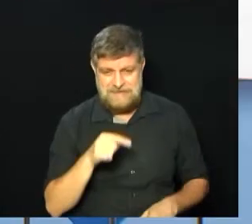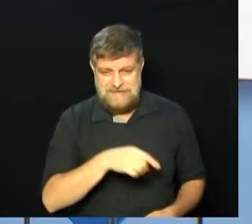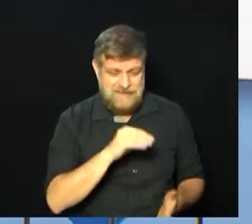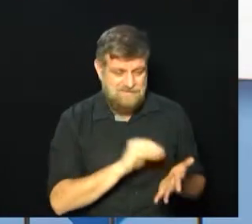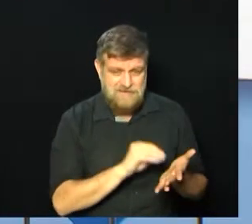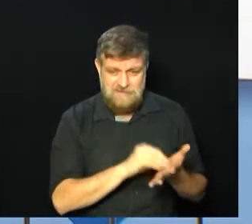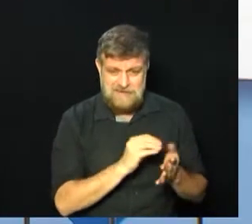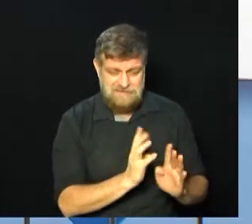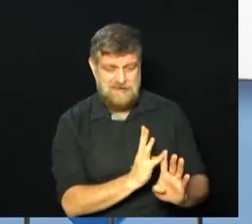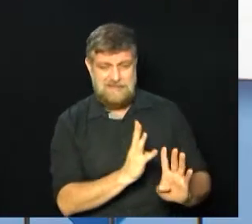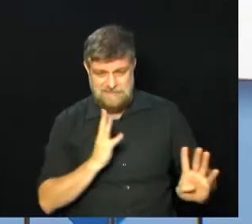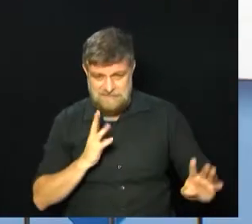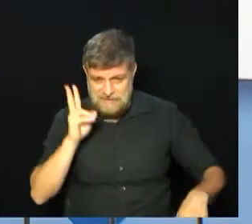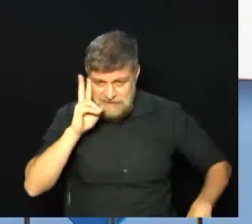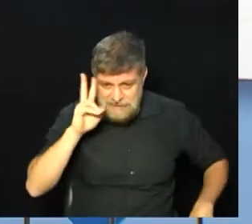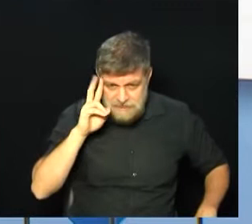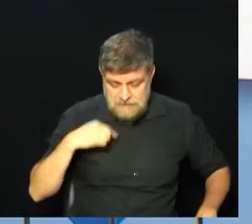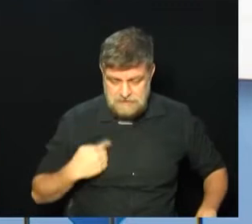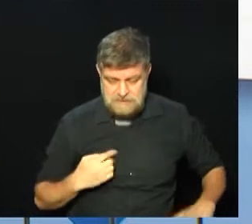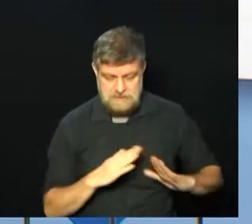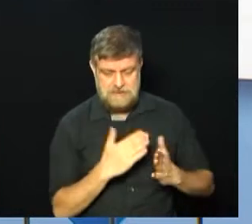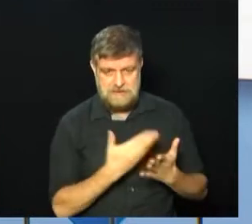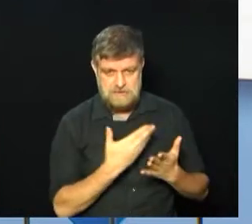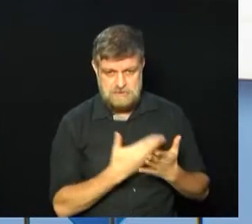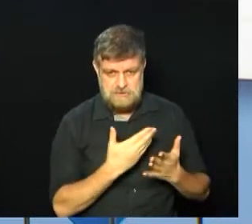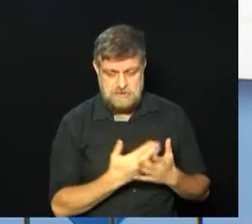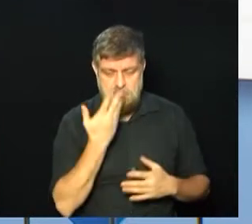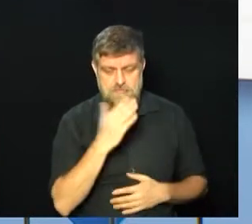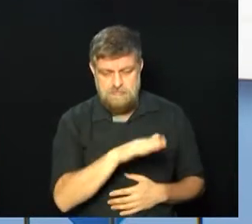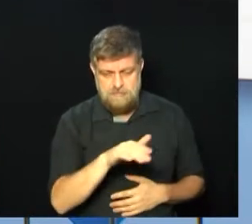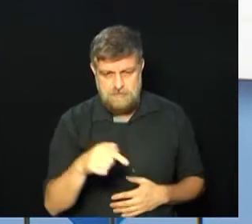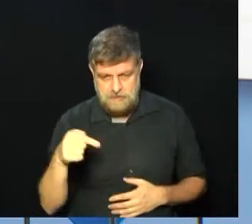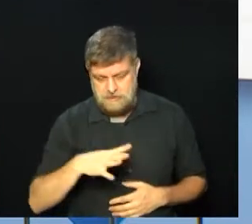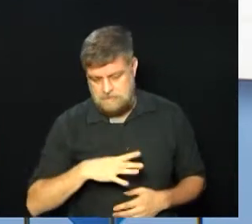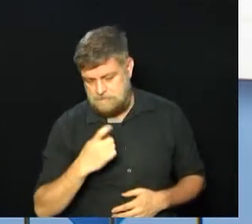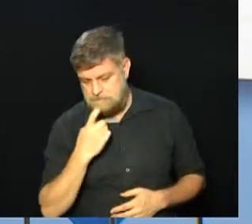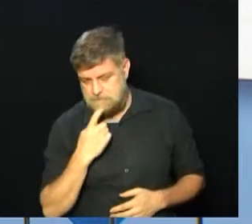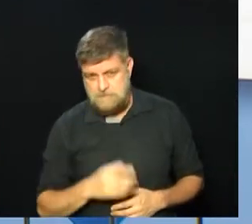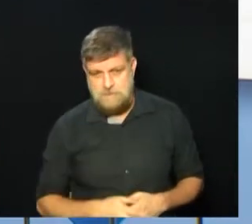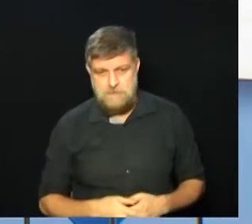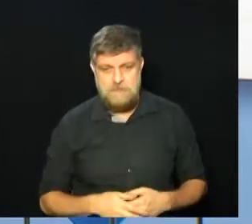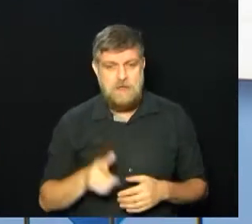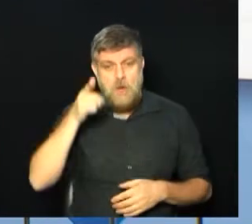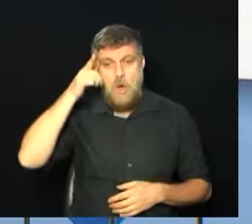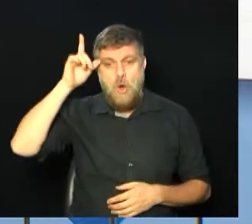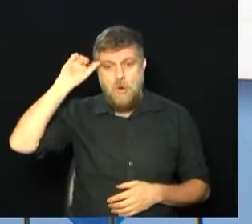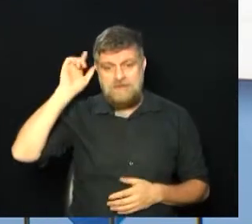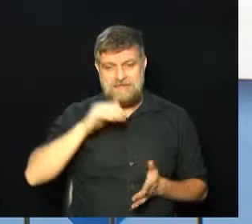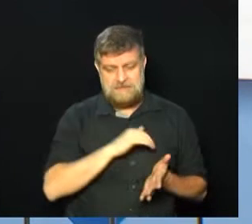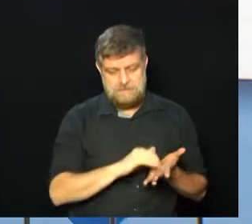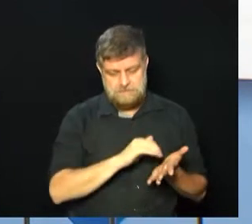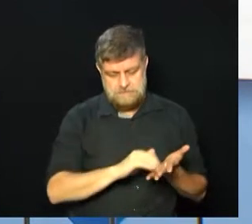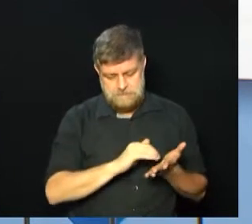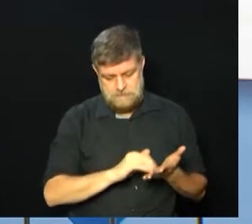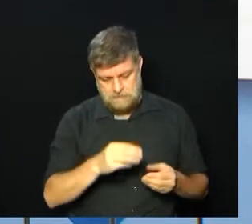Falamos também aqui das inscrições para as escolas infantis aqui no município de Campinas e ontem a Secretaria